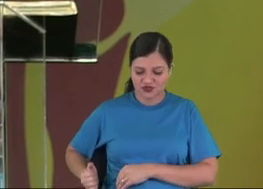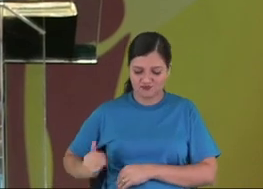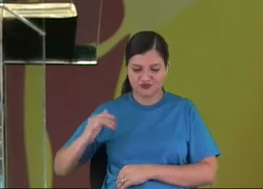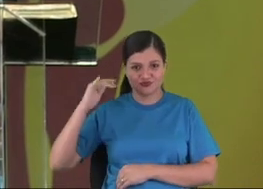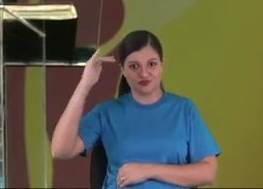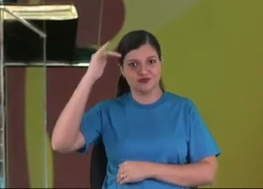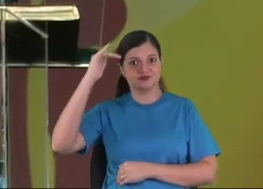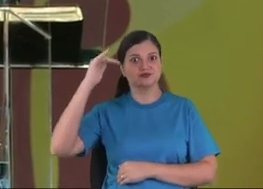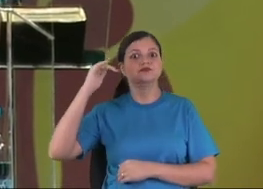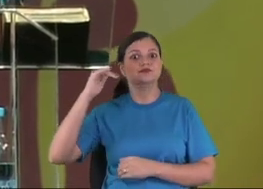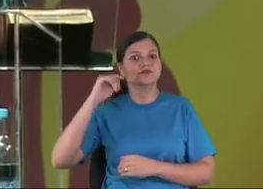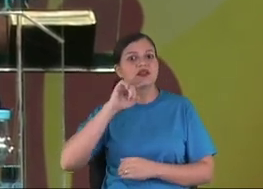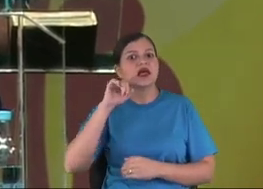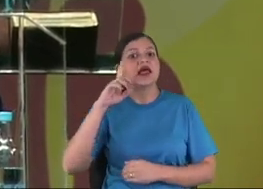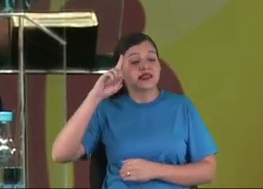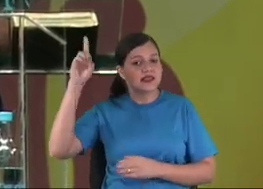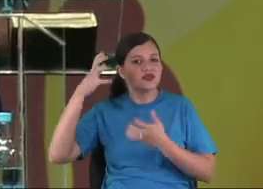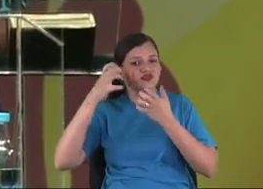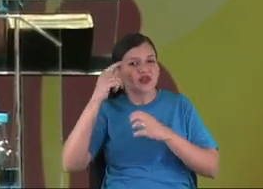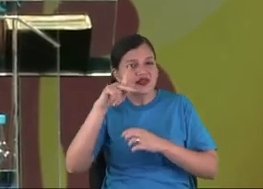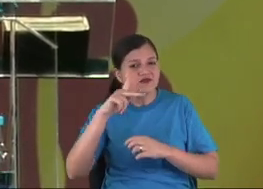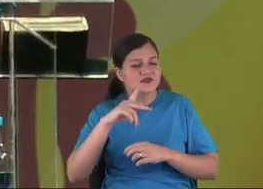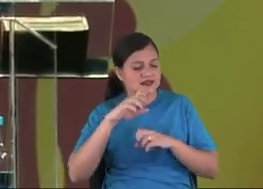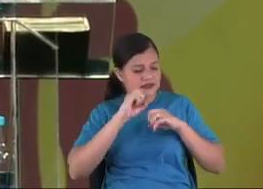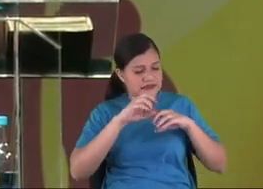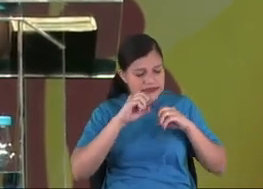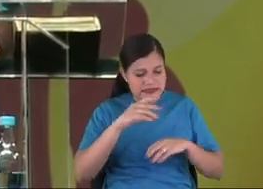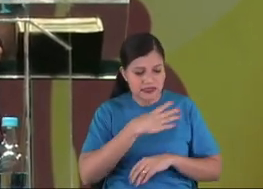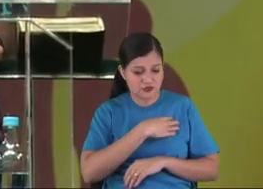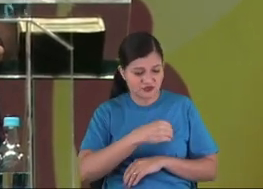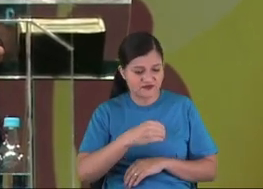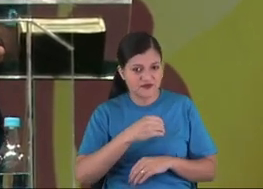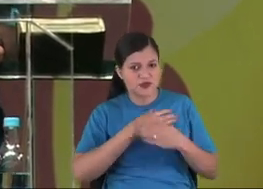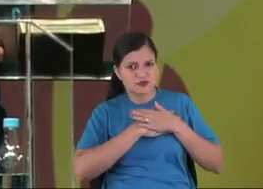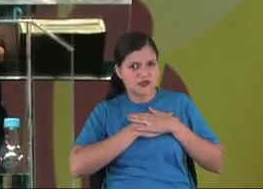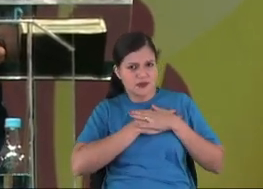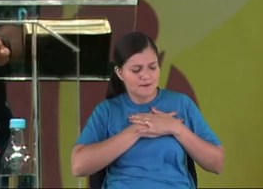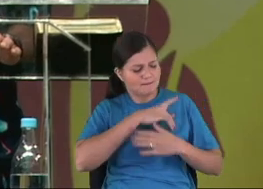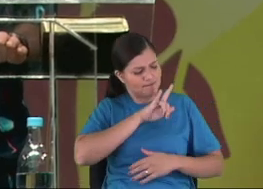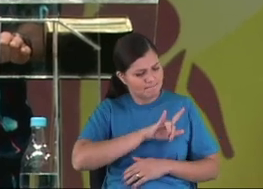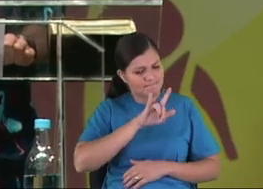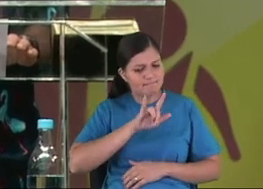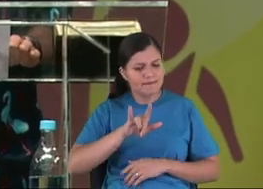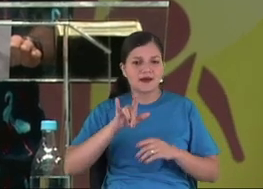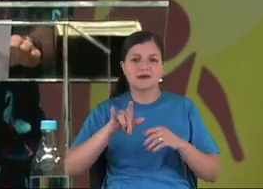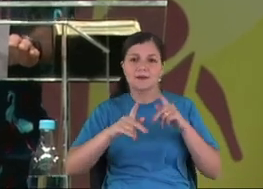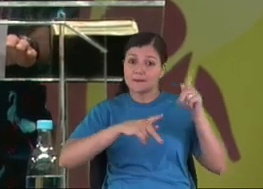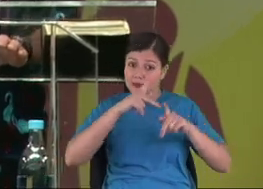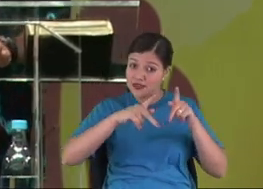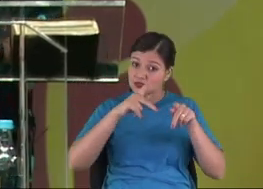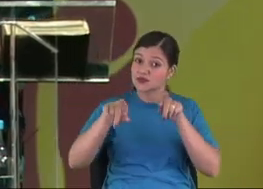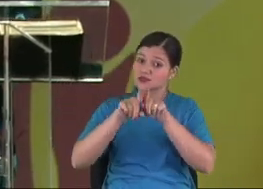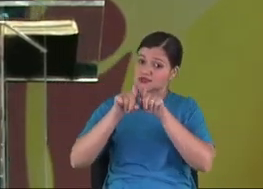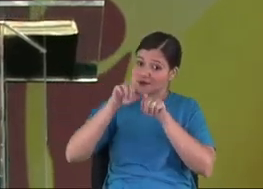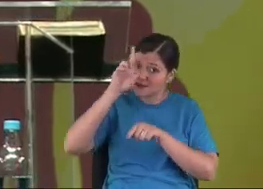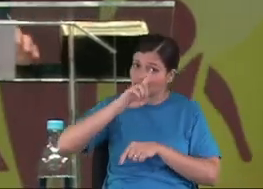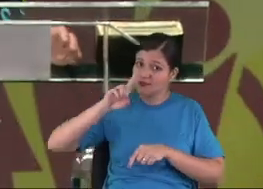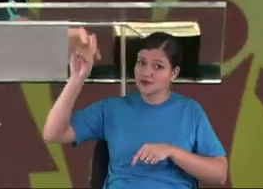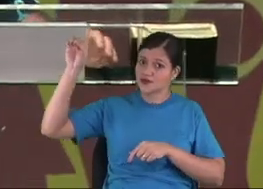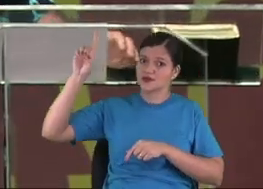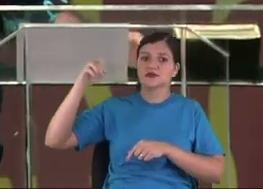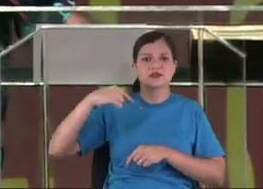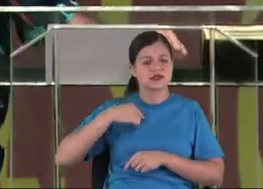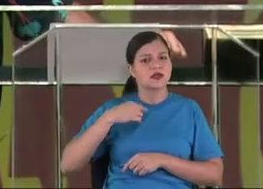E Deus quer que você ensine para os seus filhos a serem generosos com pessoas e com Deus. Eu me considero uma pessoa